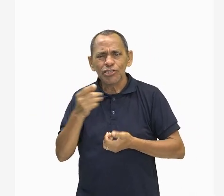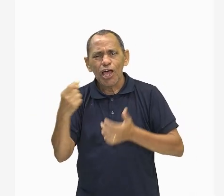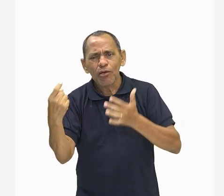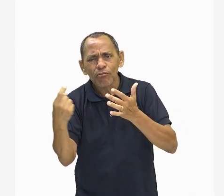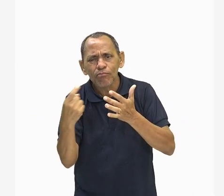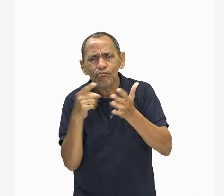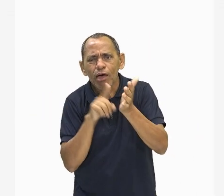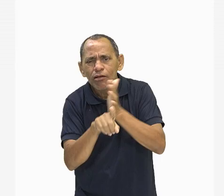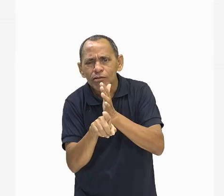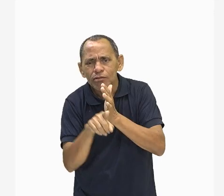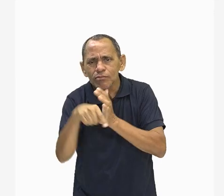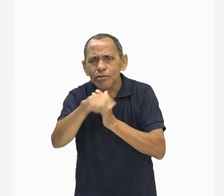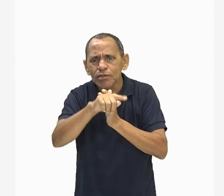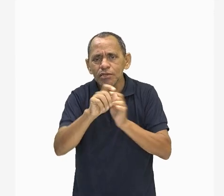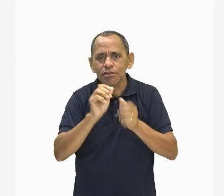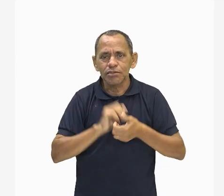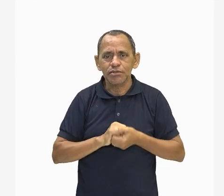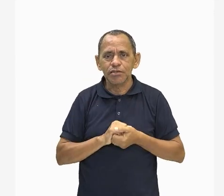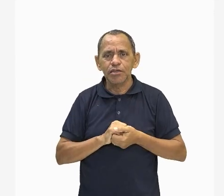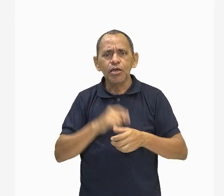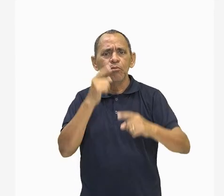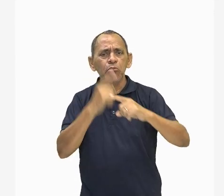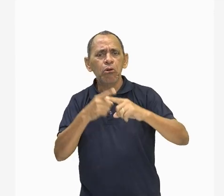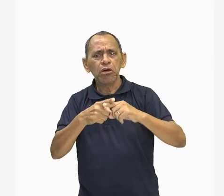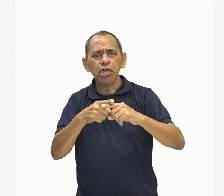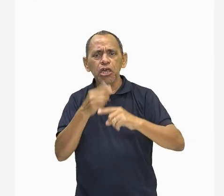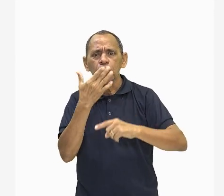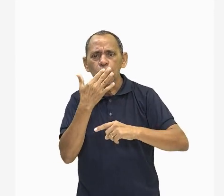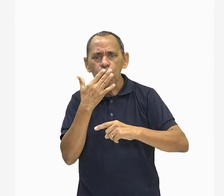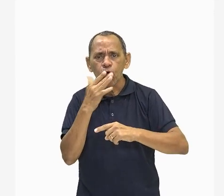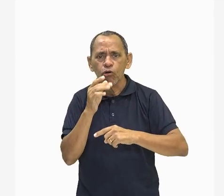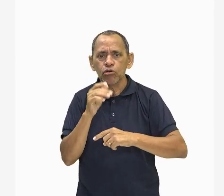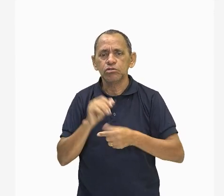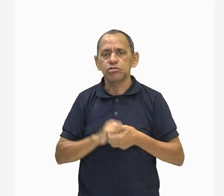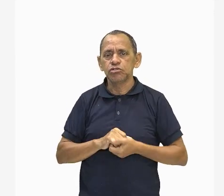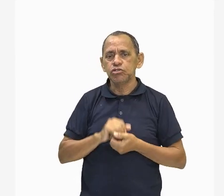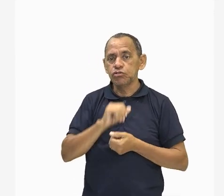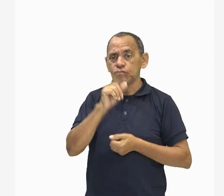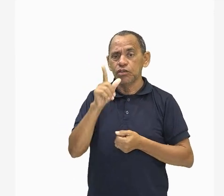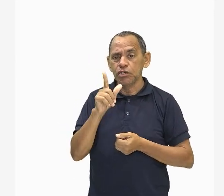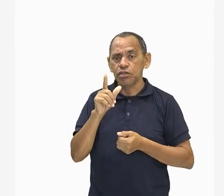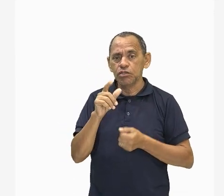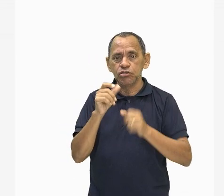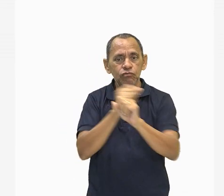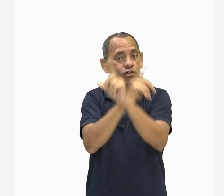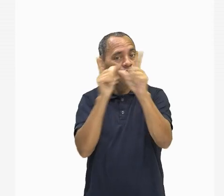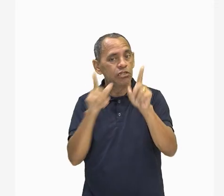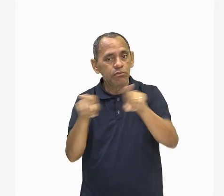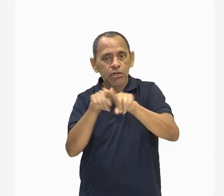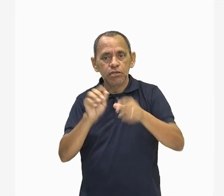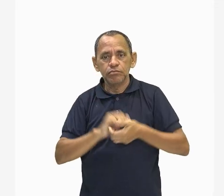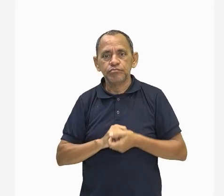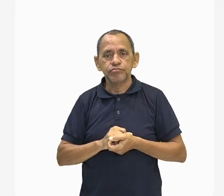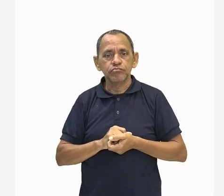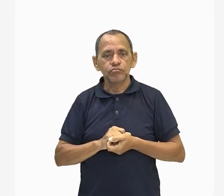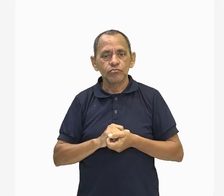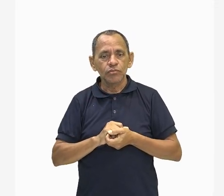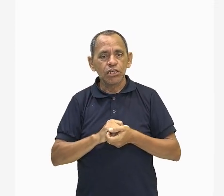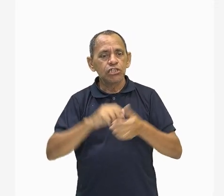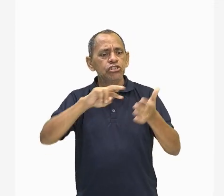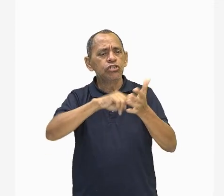perguntaram por que tem essas cores diferentes? O que significa cada uma das cores?